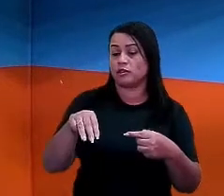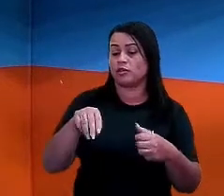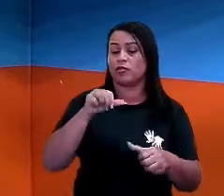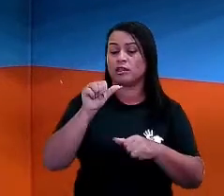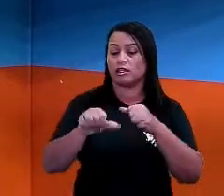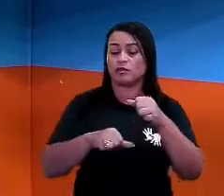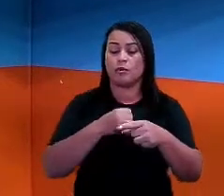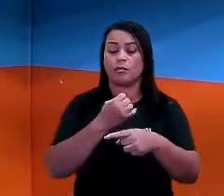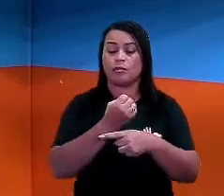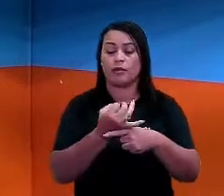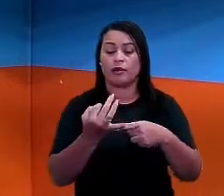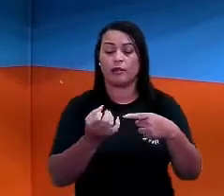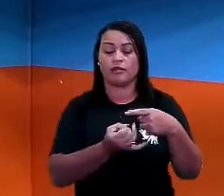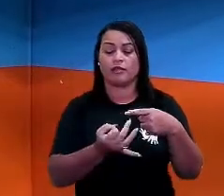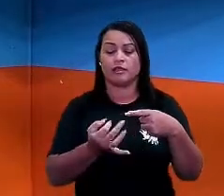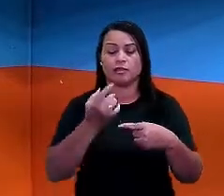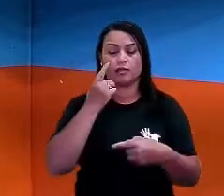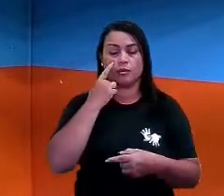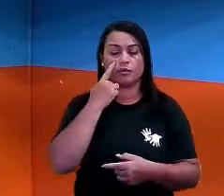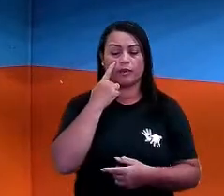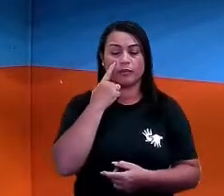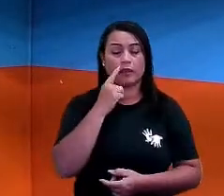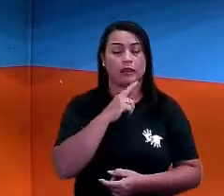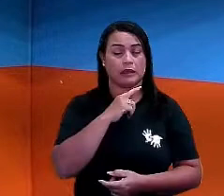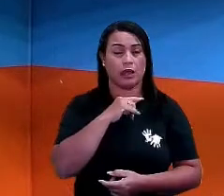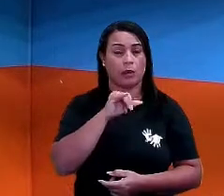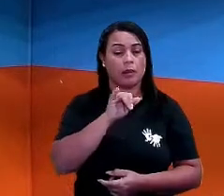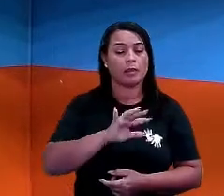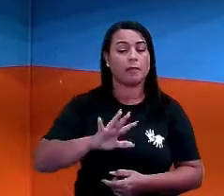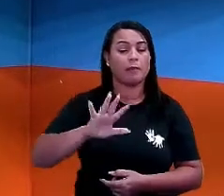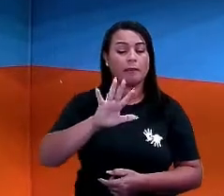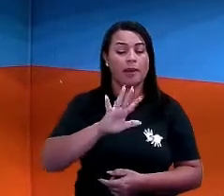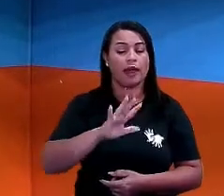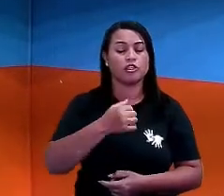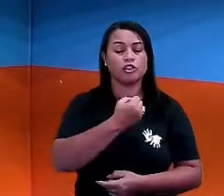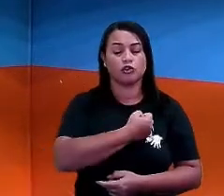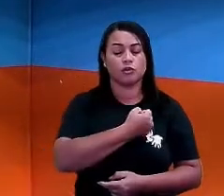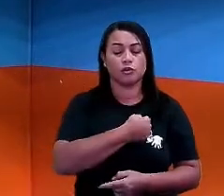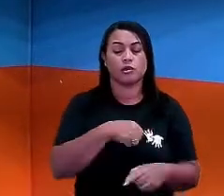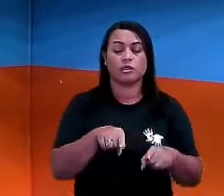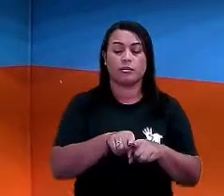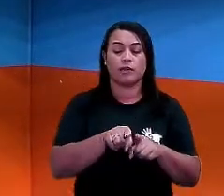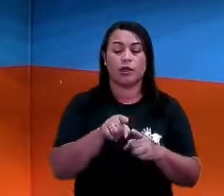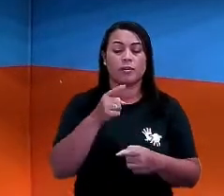fração, tá? Como foi que eu fiz? Trouxe imagens e trouxe os números também.